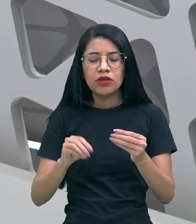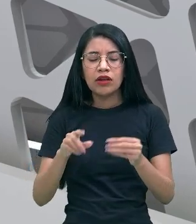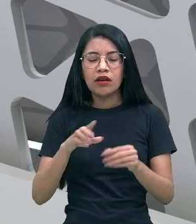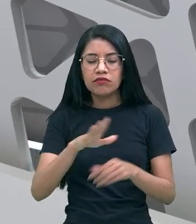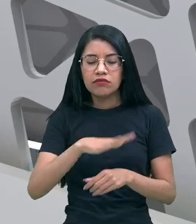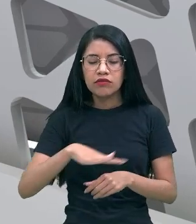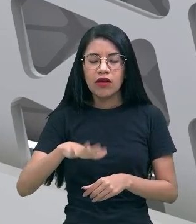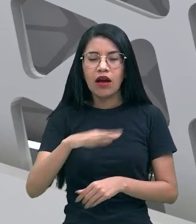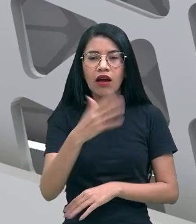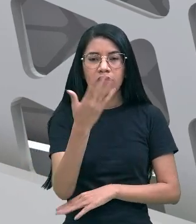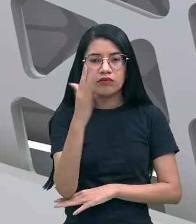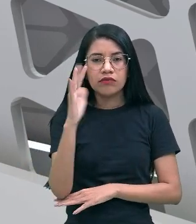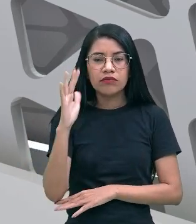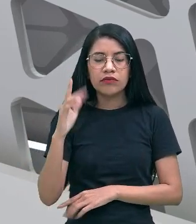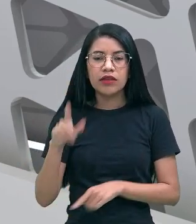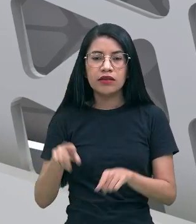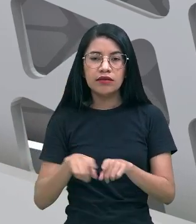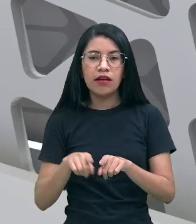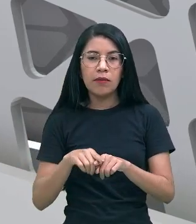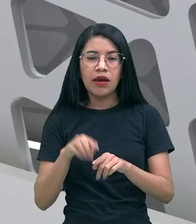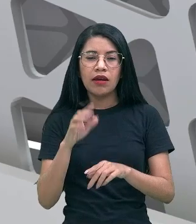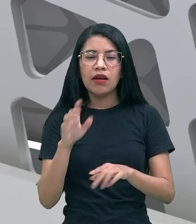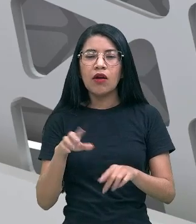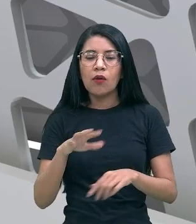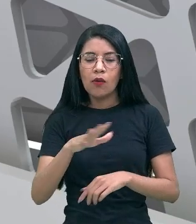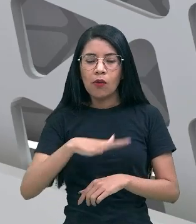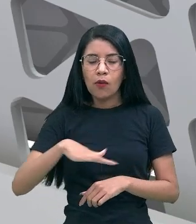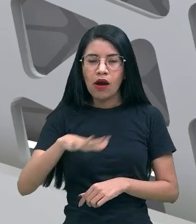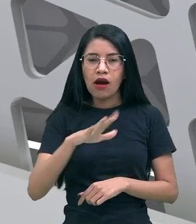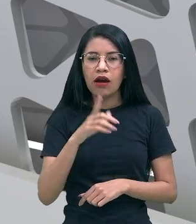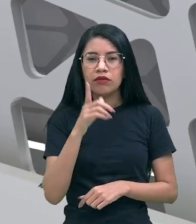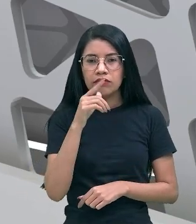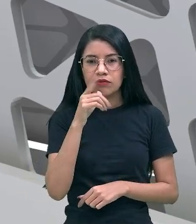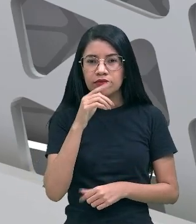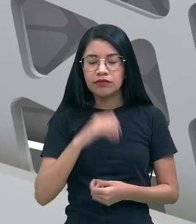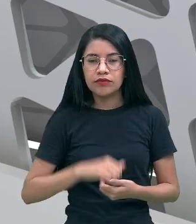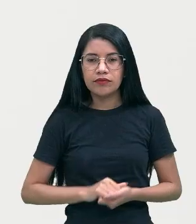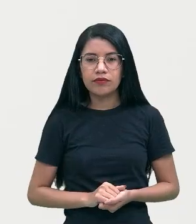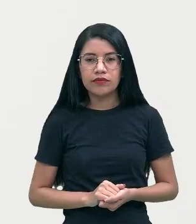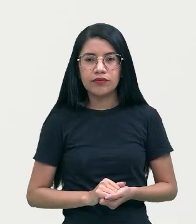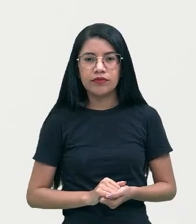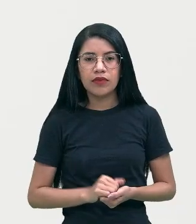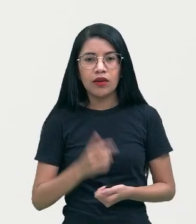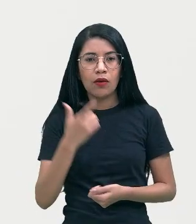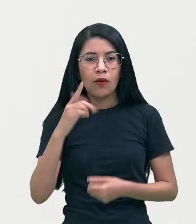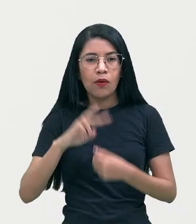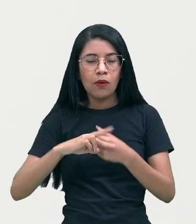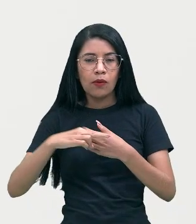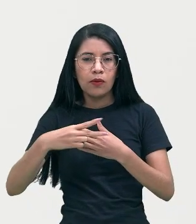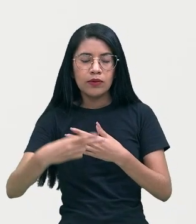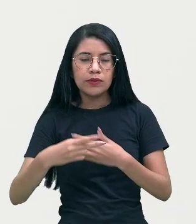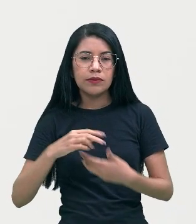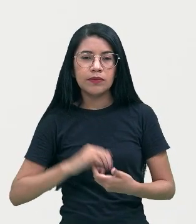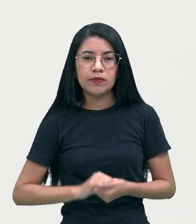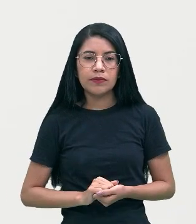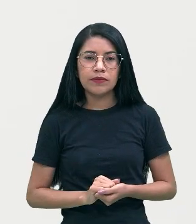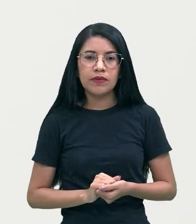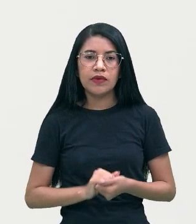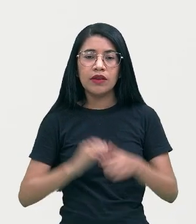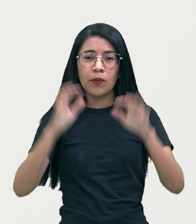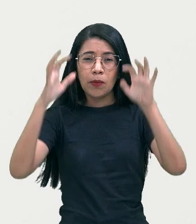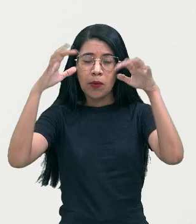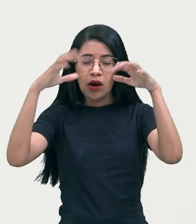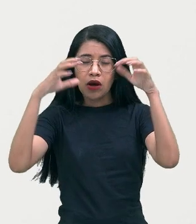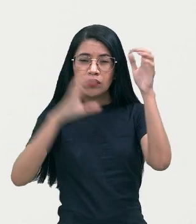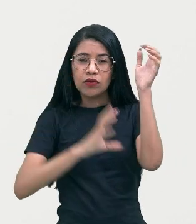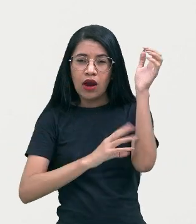também. Vamos lá, vamos ver outras consequências da chuva ácida. Olha aí, ó, como a gente viu, a chuva ácida, ela